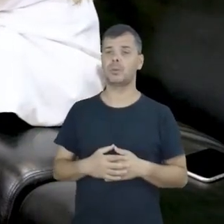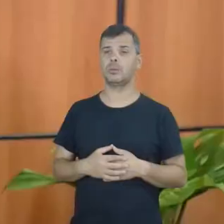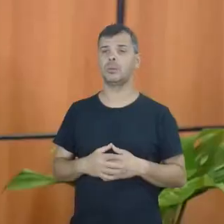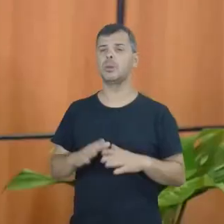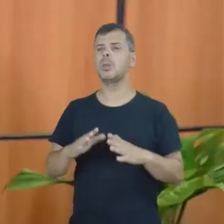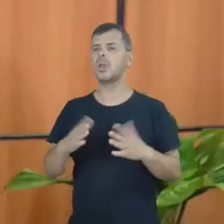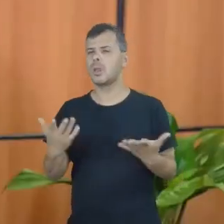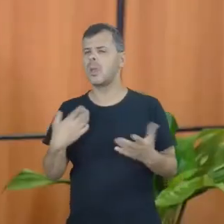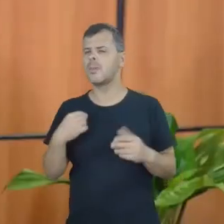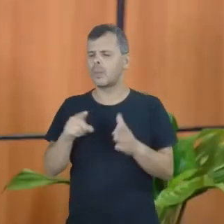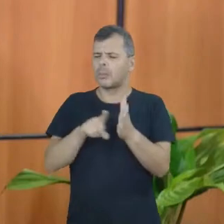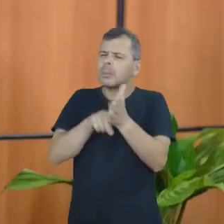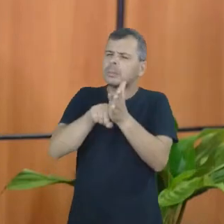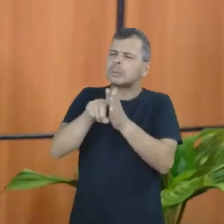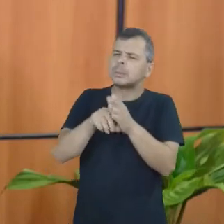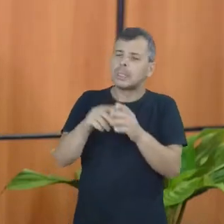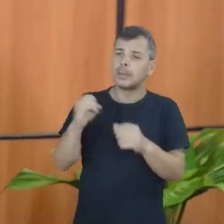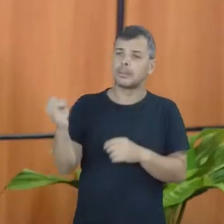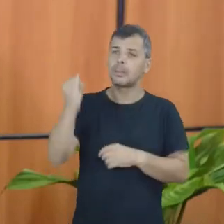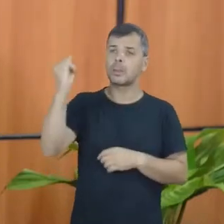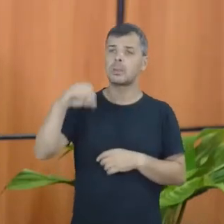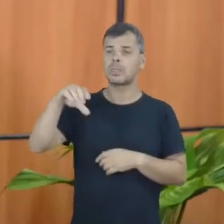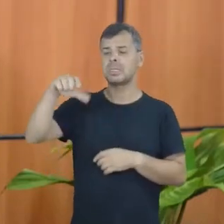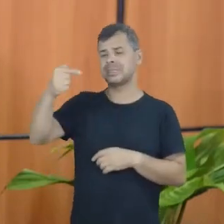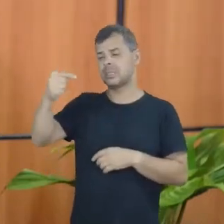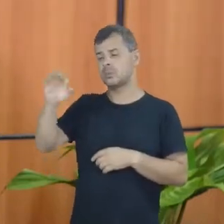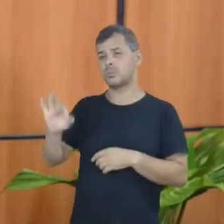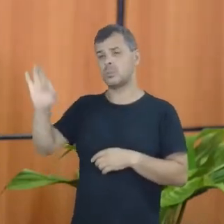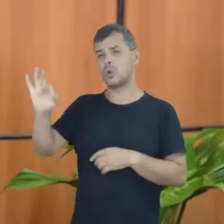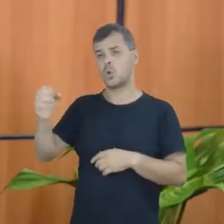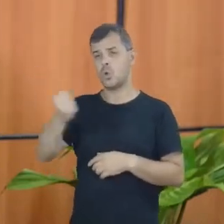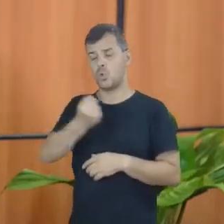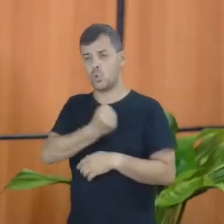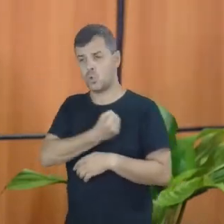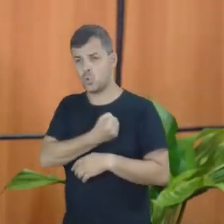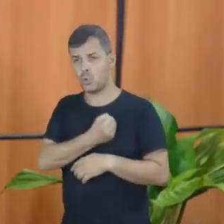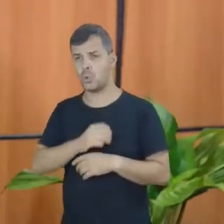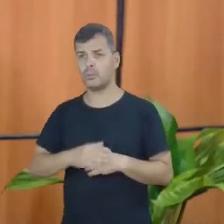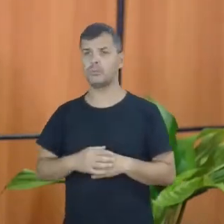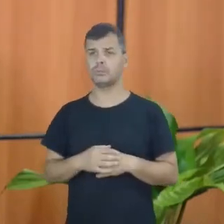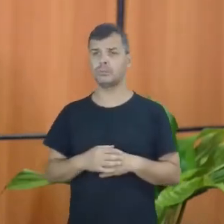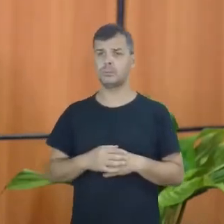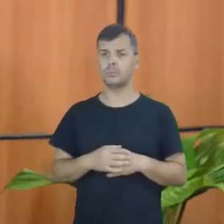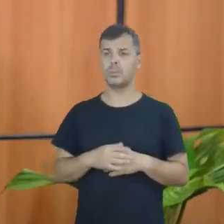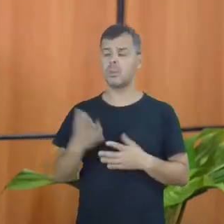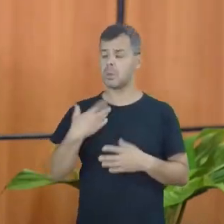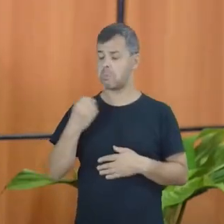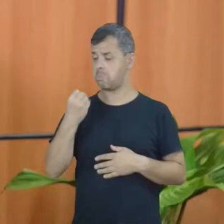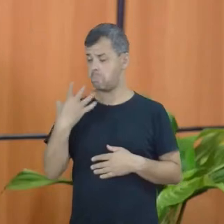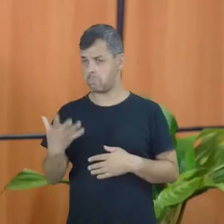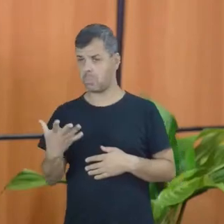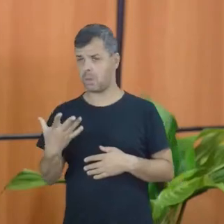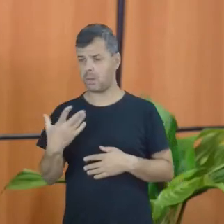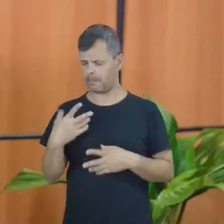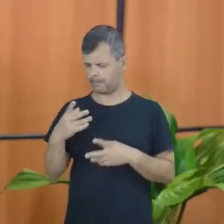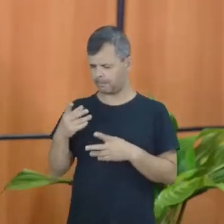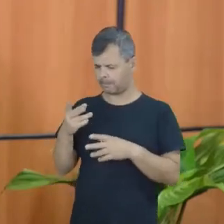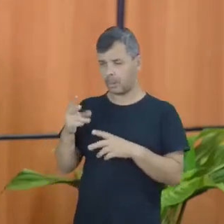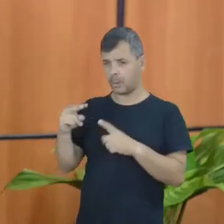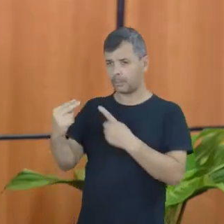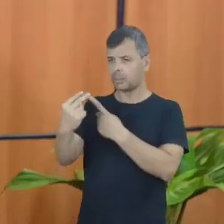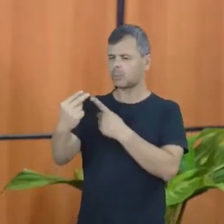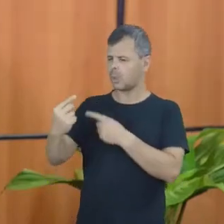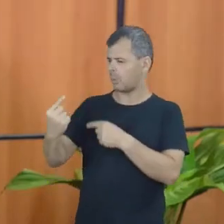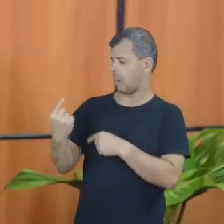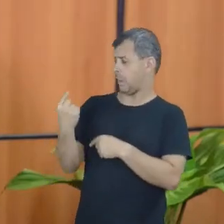emprego. Então, mas é um indicador importante, está aí na faixa dos 7%, um número bastante interessante olhando para o